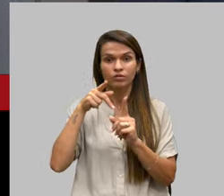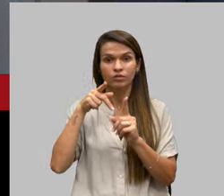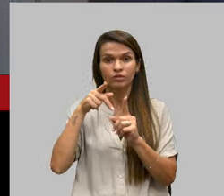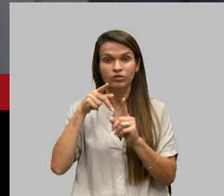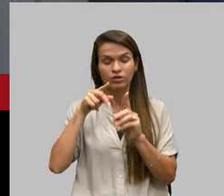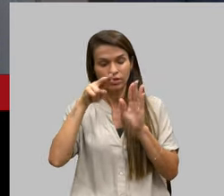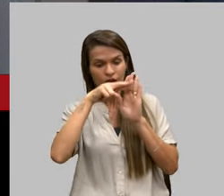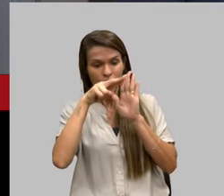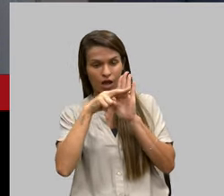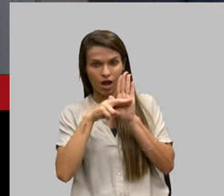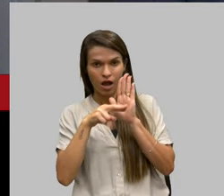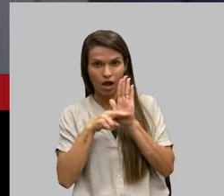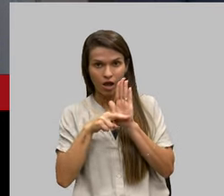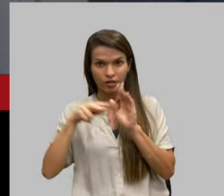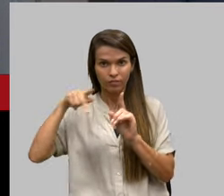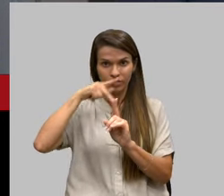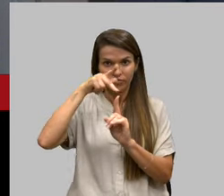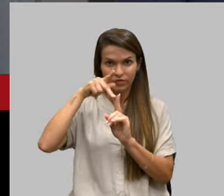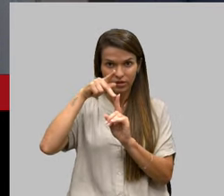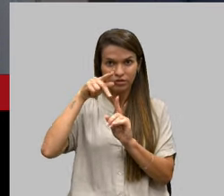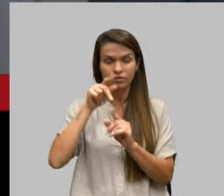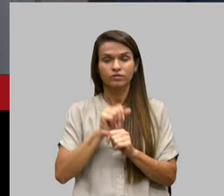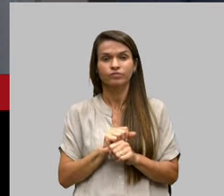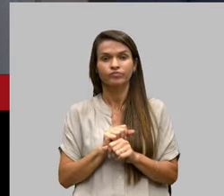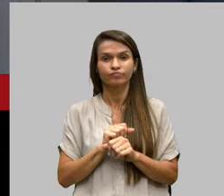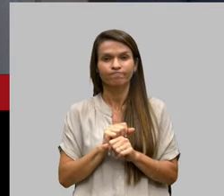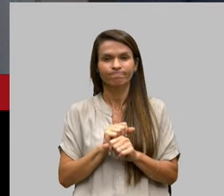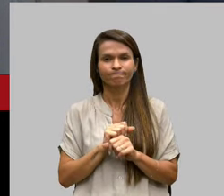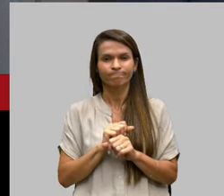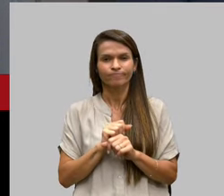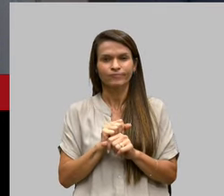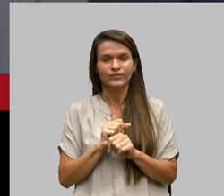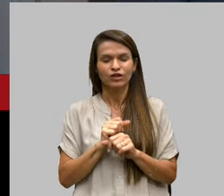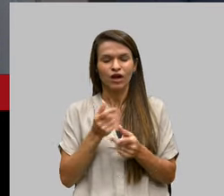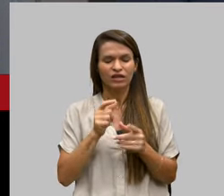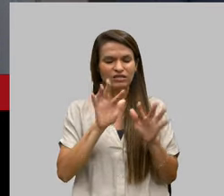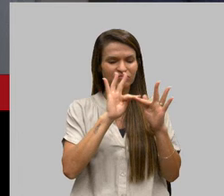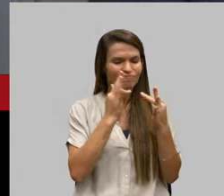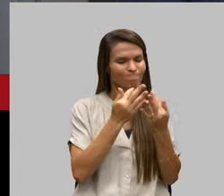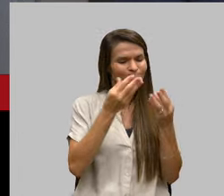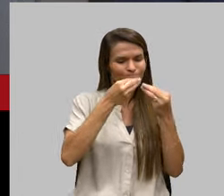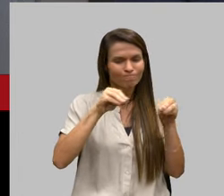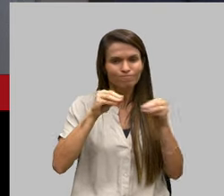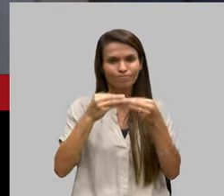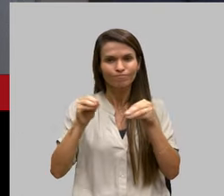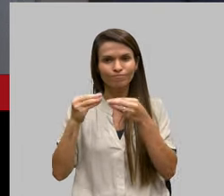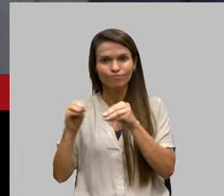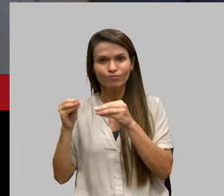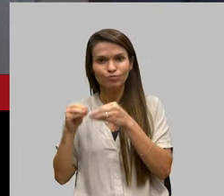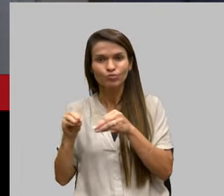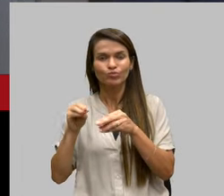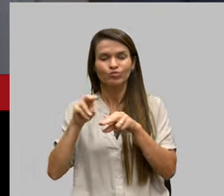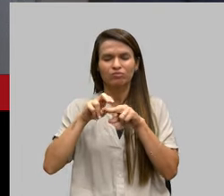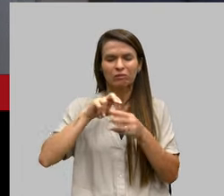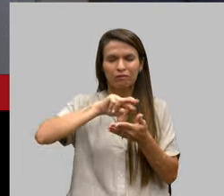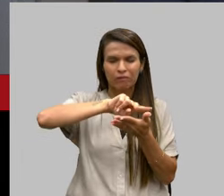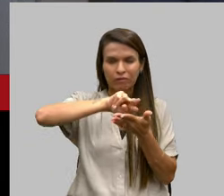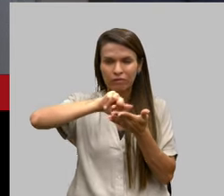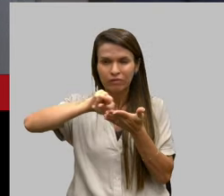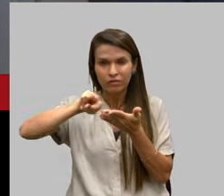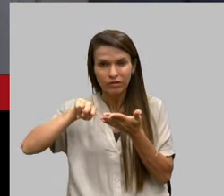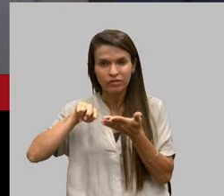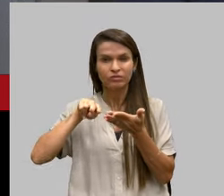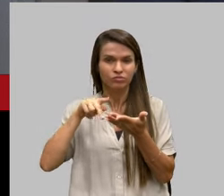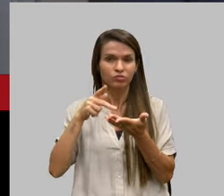regras de Previdência Social empobreceram as famílias em razão de várias medidas que